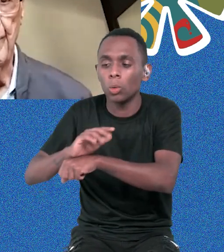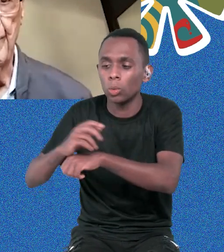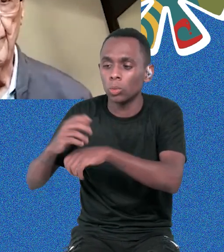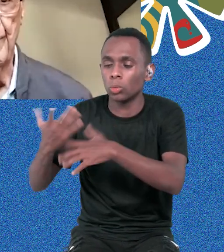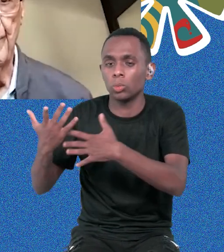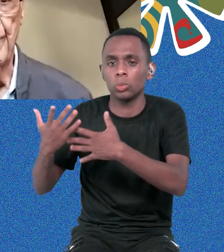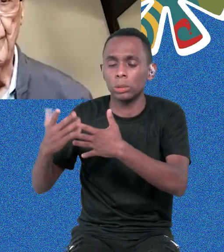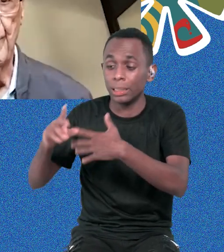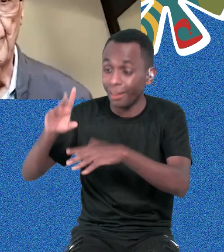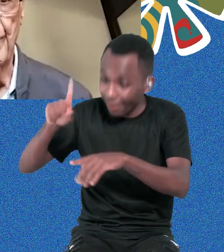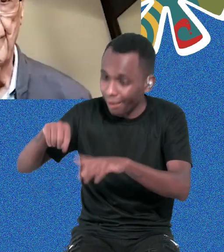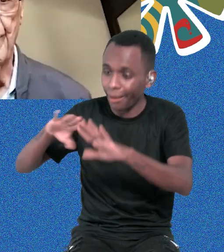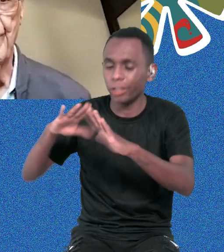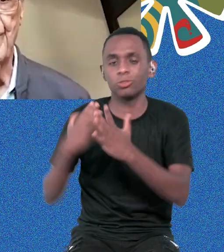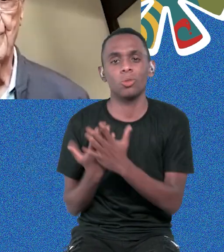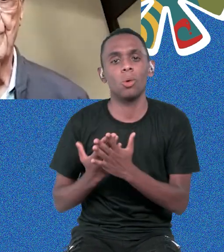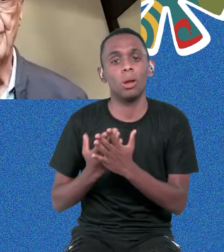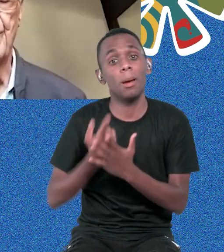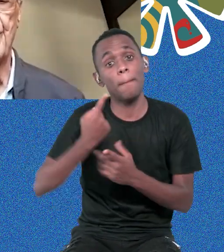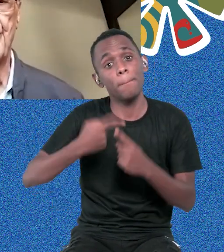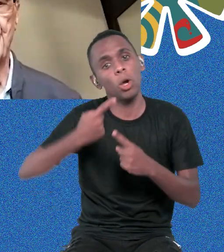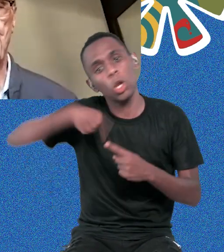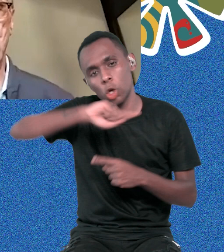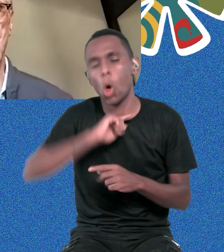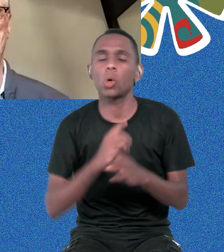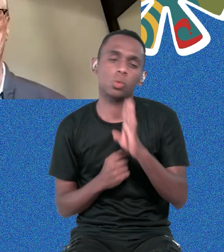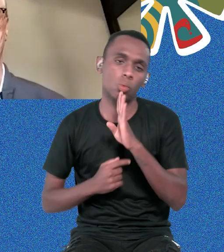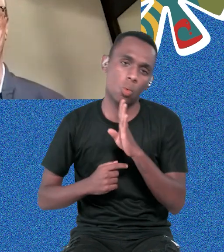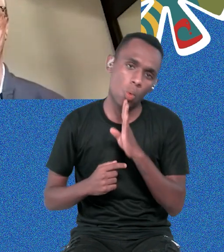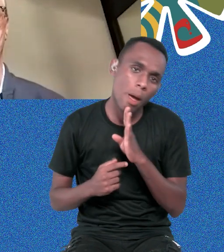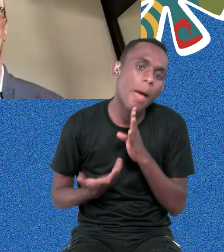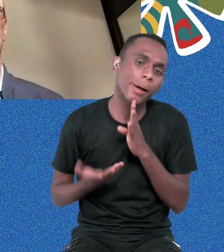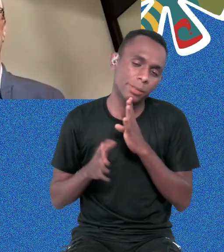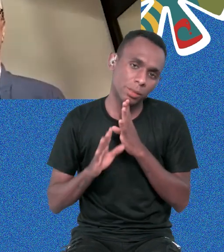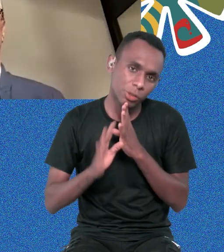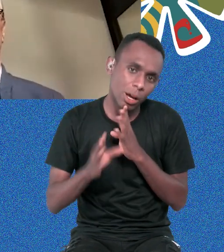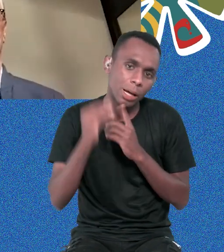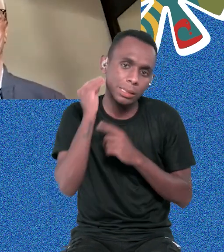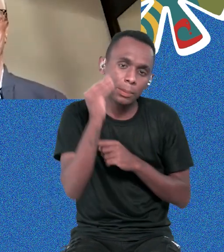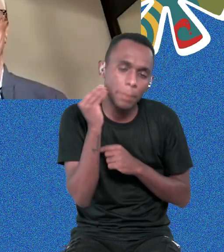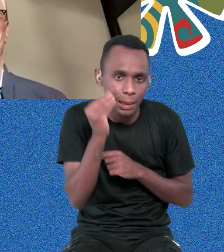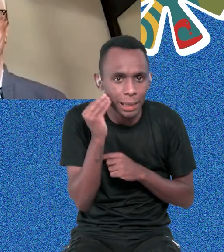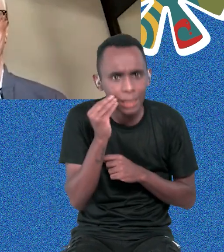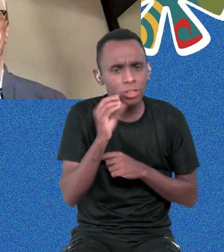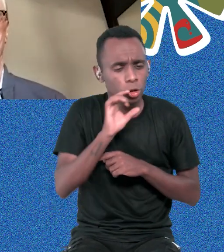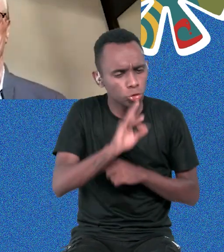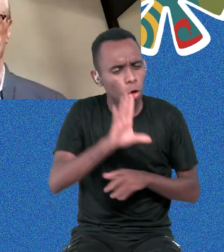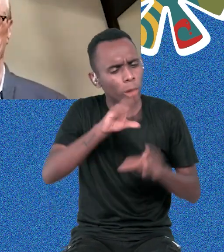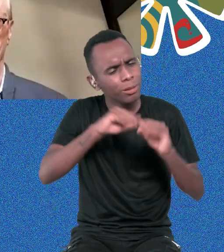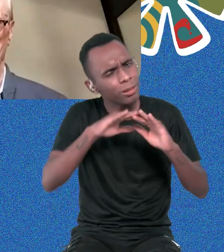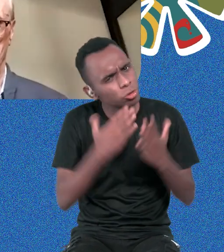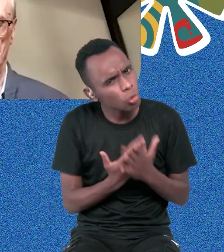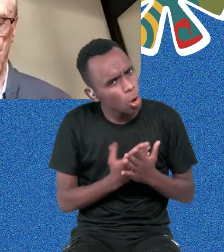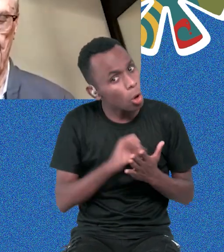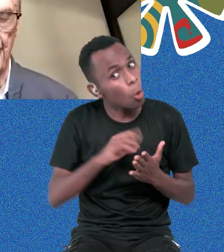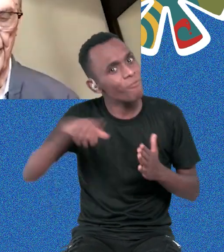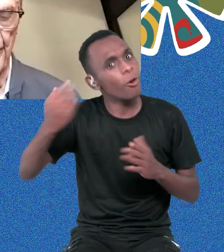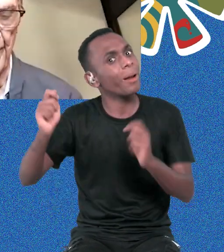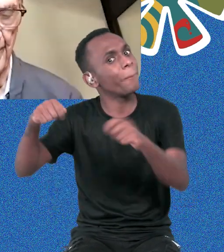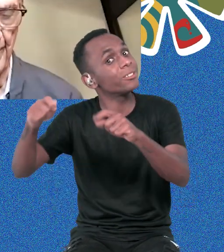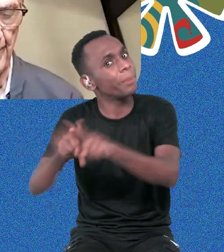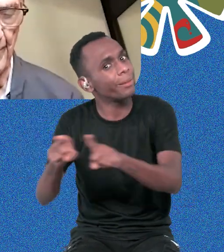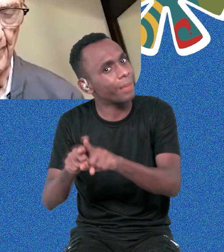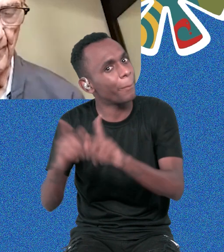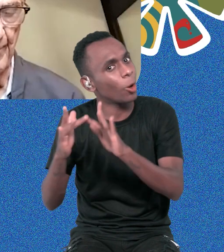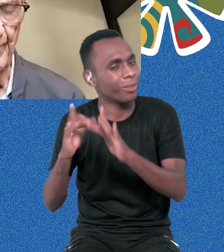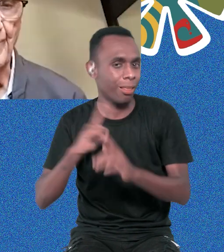que é a escola? A gente conhece o patrimônio, vivencia o patrimônio só no ambiente da